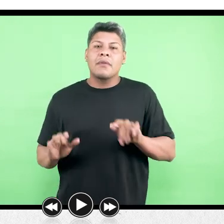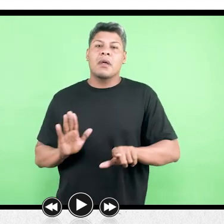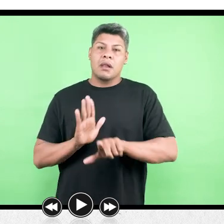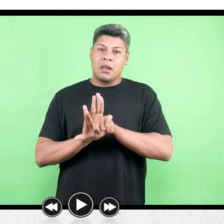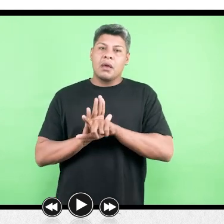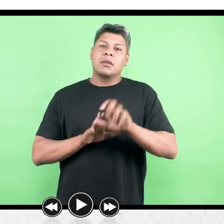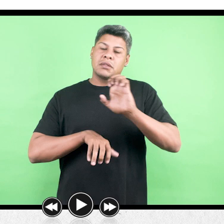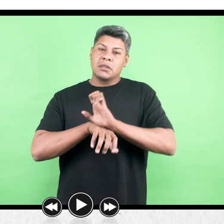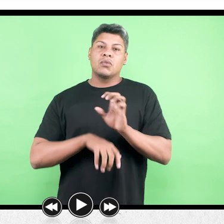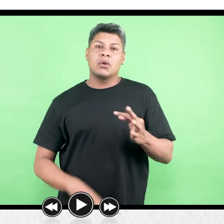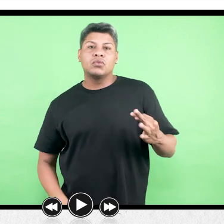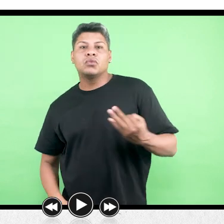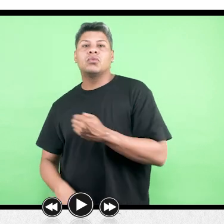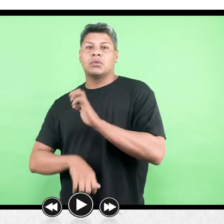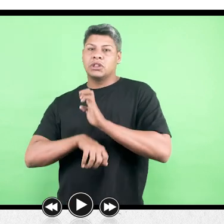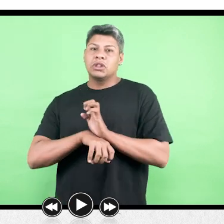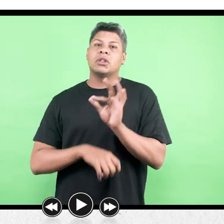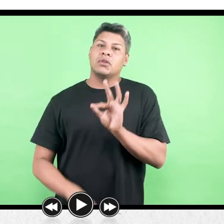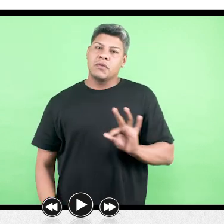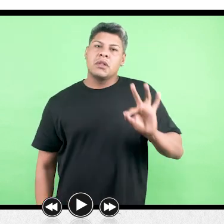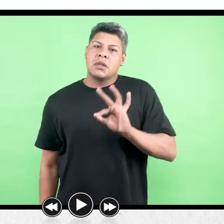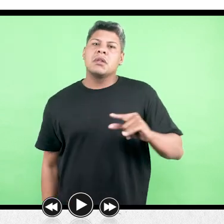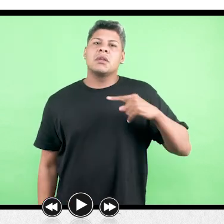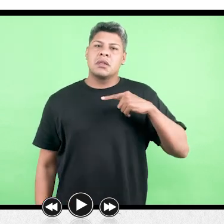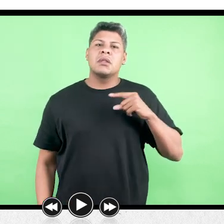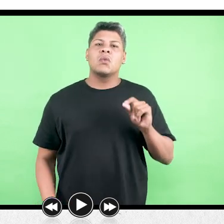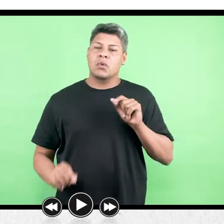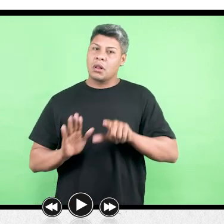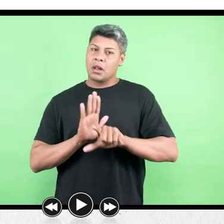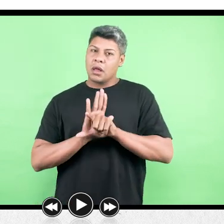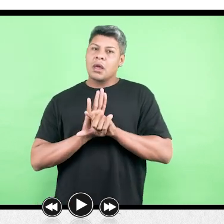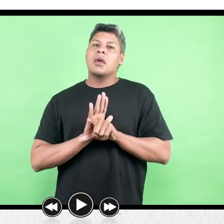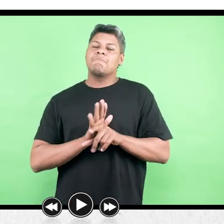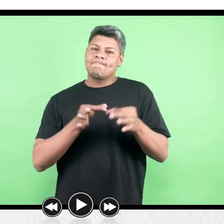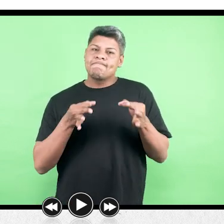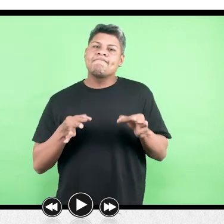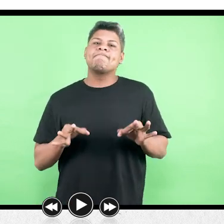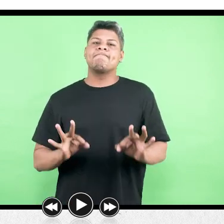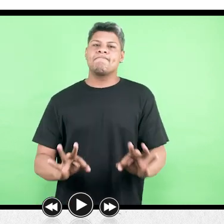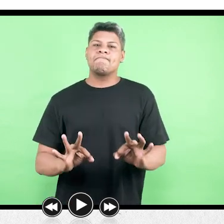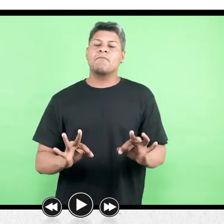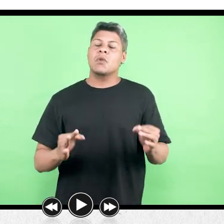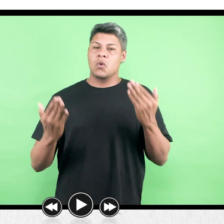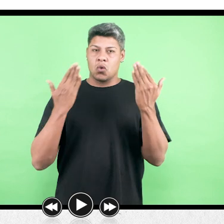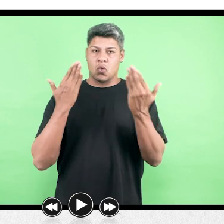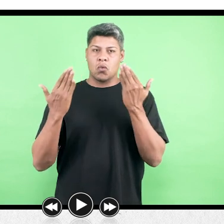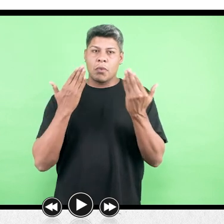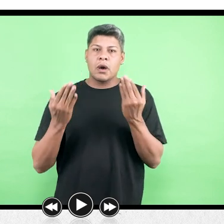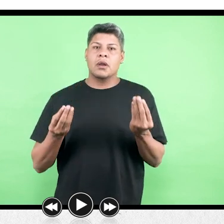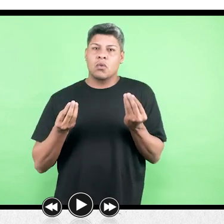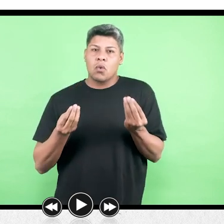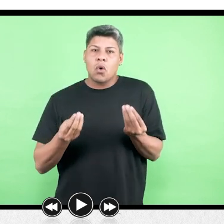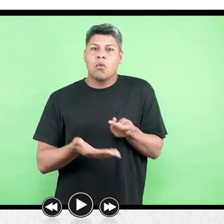estadual, os estados federativos possuem legislações e normativos específicos em relação à cobrança da